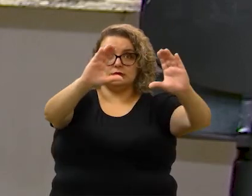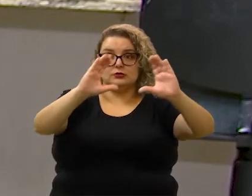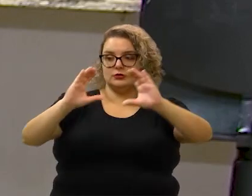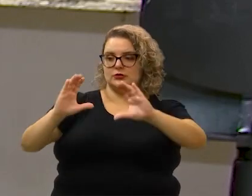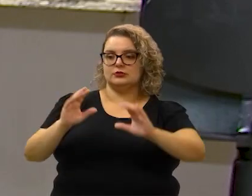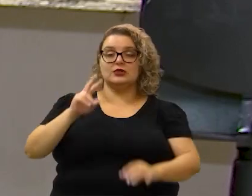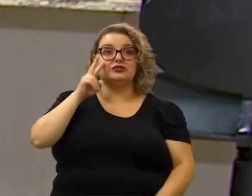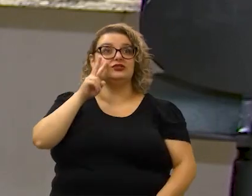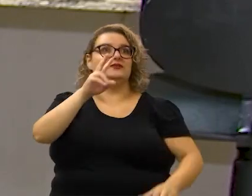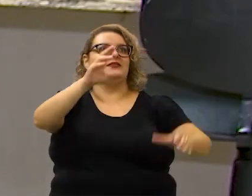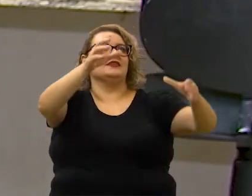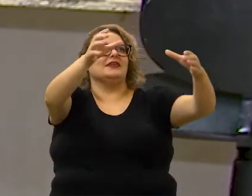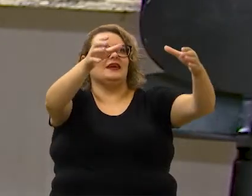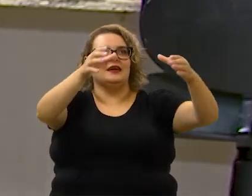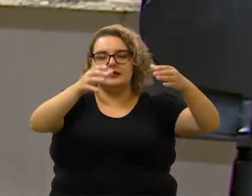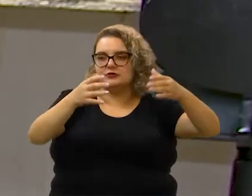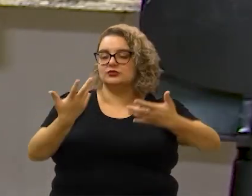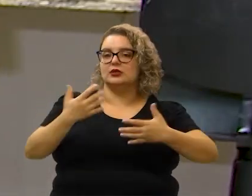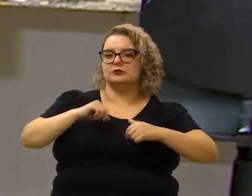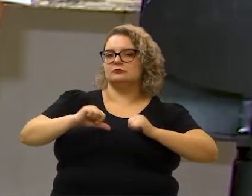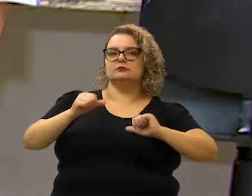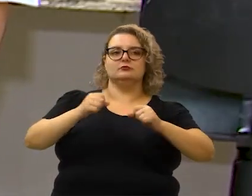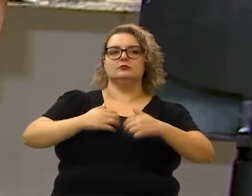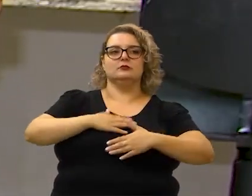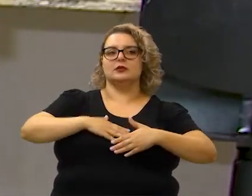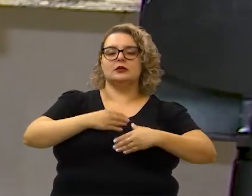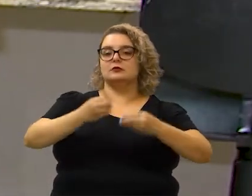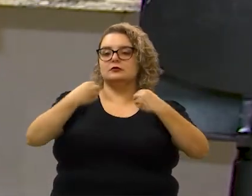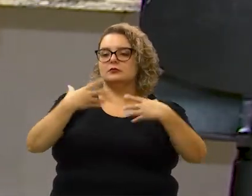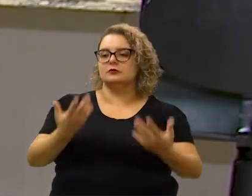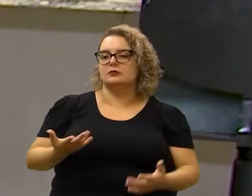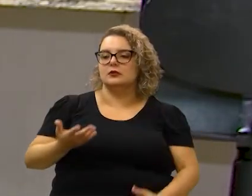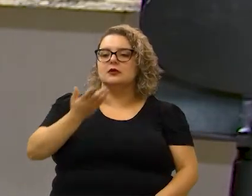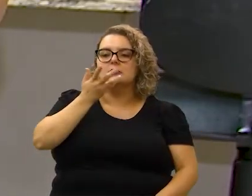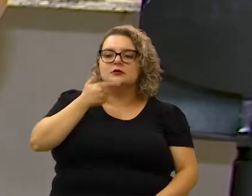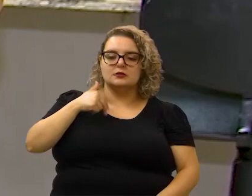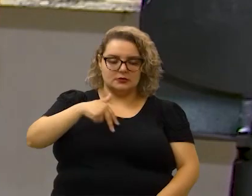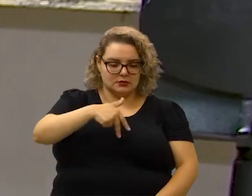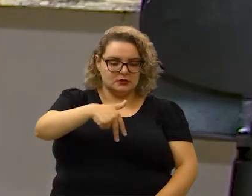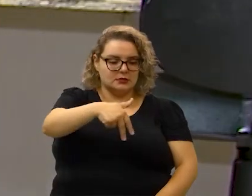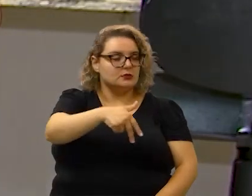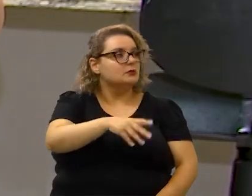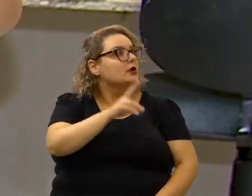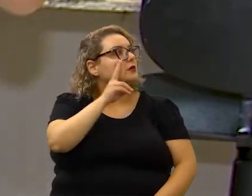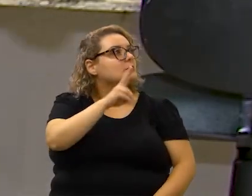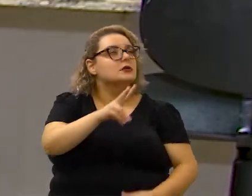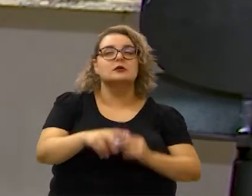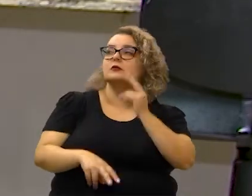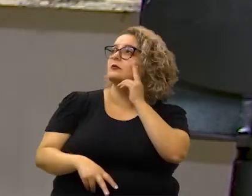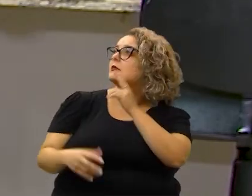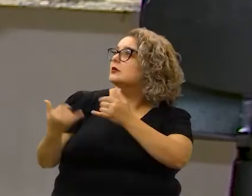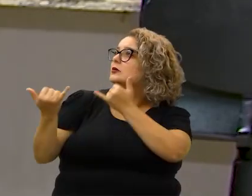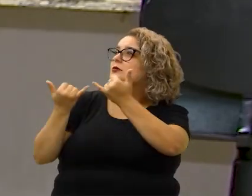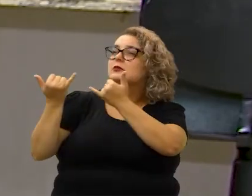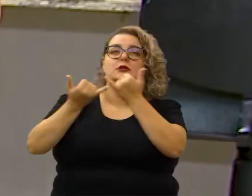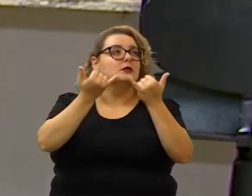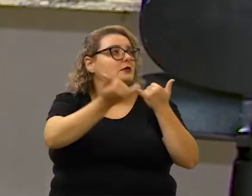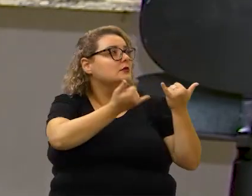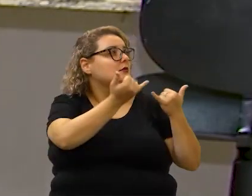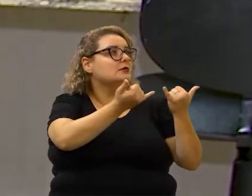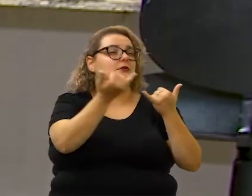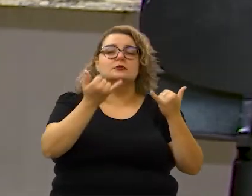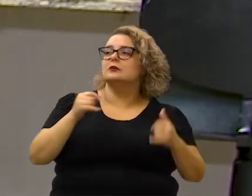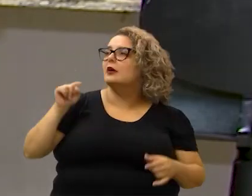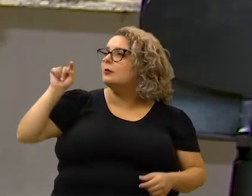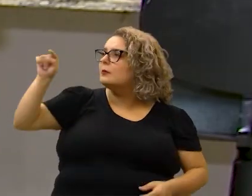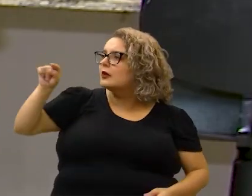da prateleira da loja. É muito comum a gente ver crianças passando em lojas de brinquedo no corredor e aí tem os brinquedos lá nas prateleiras.